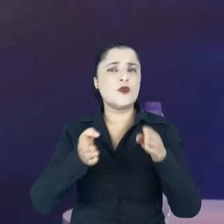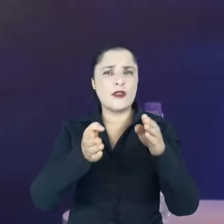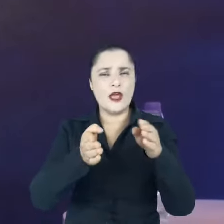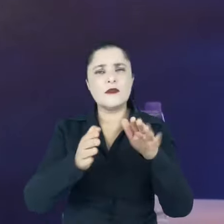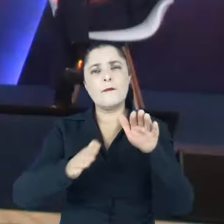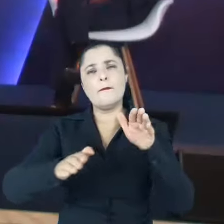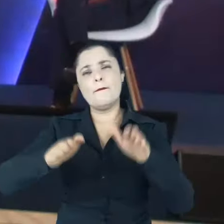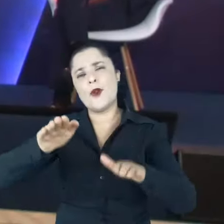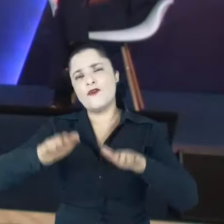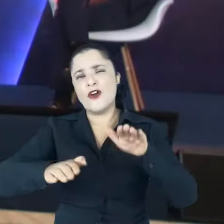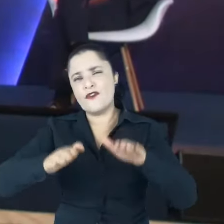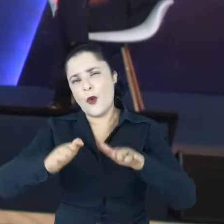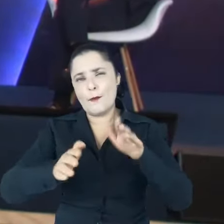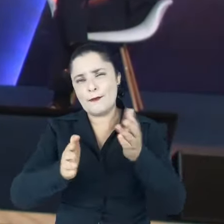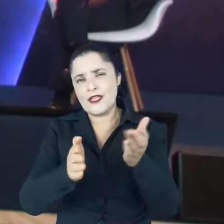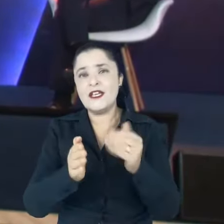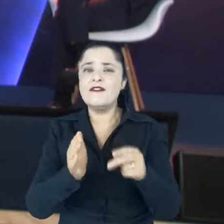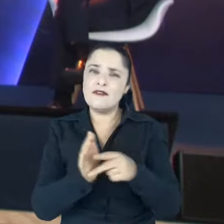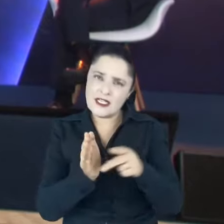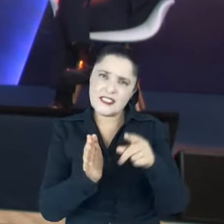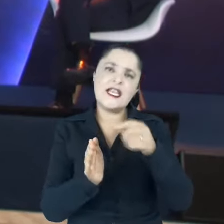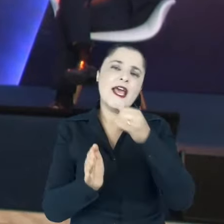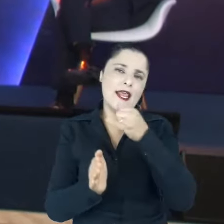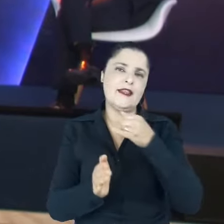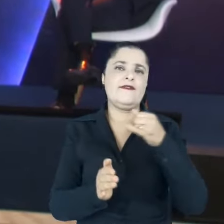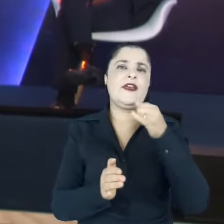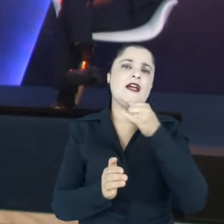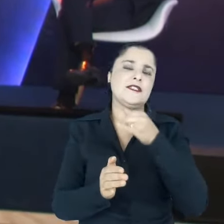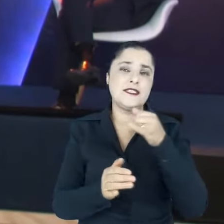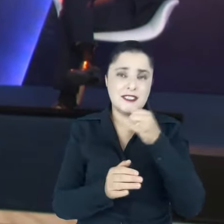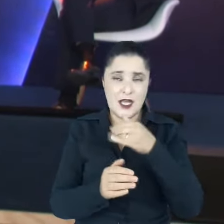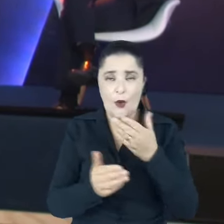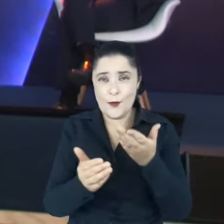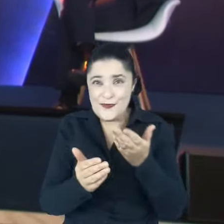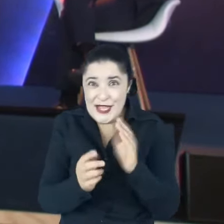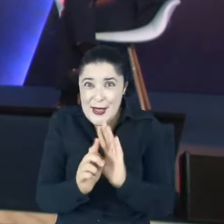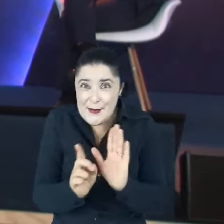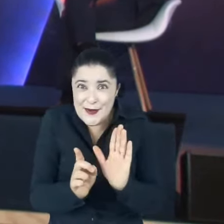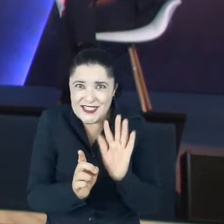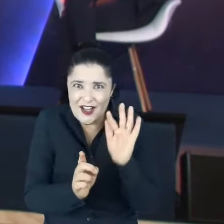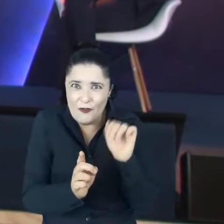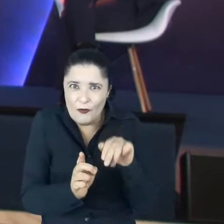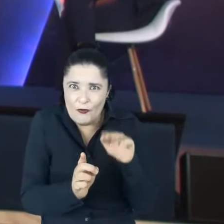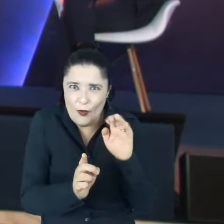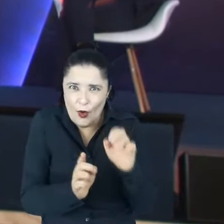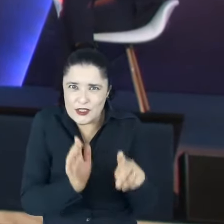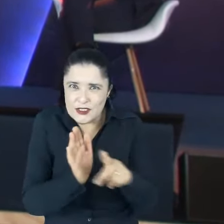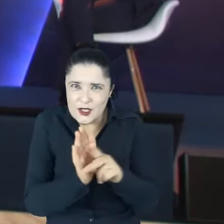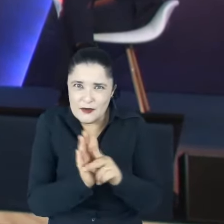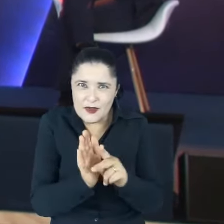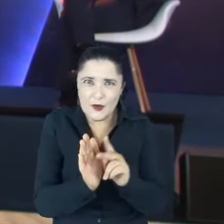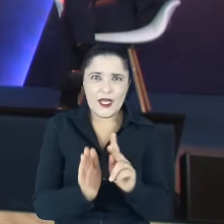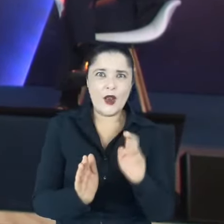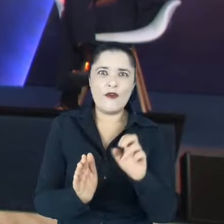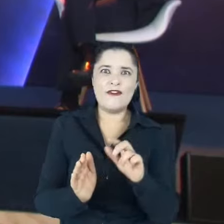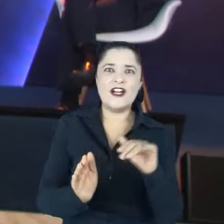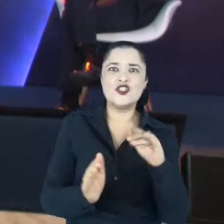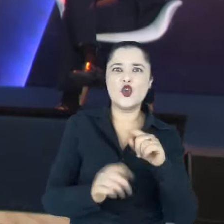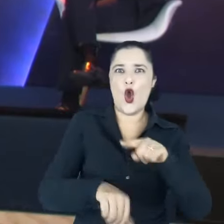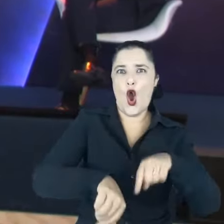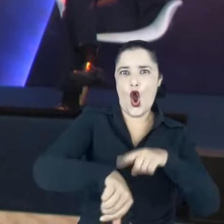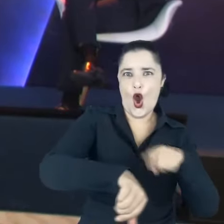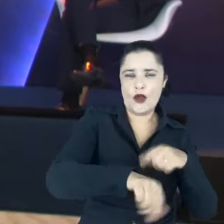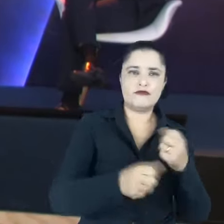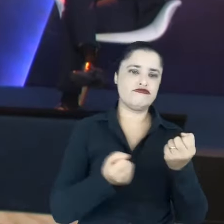a eletrificação. Porém, a fonte daquele quilowatt-hora que vai ser utilizado no automóvel ou no